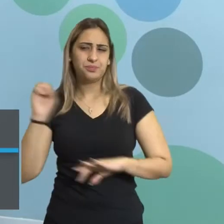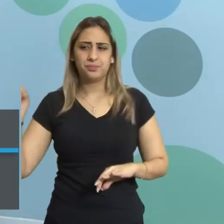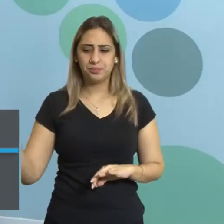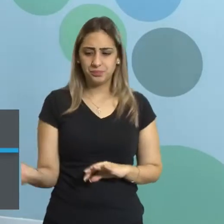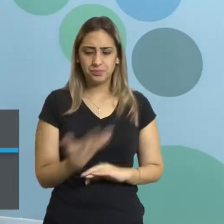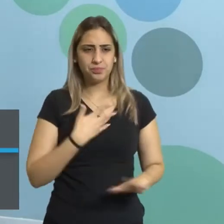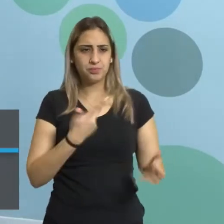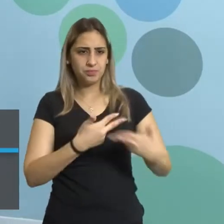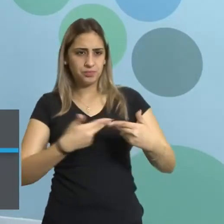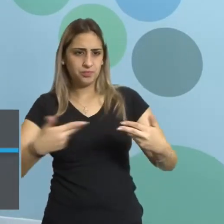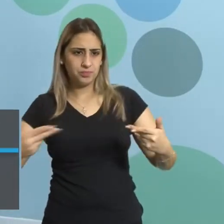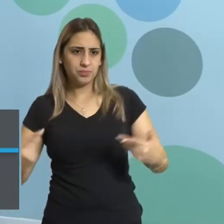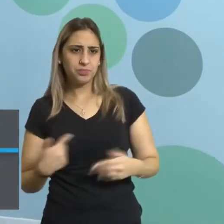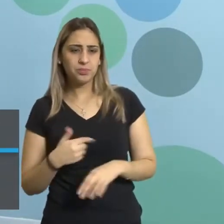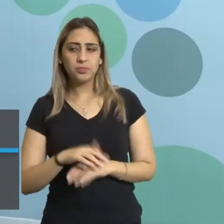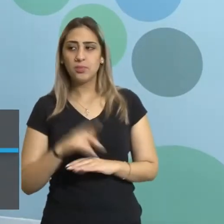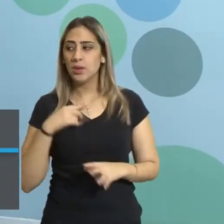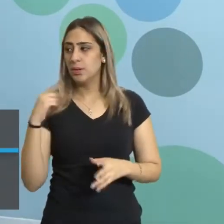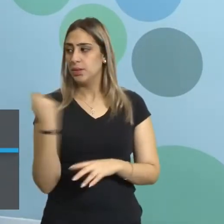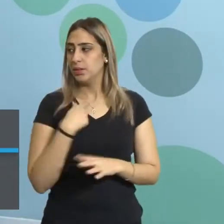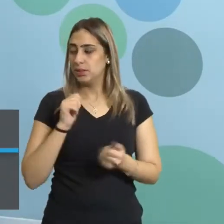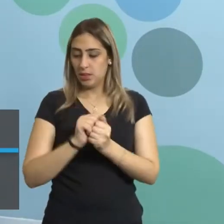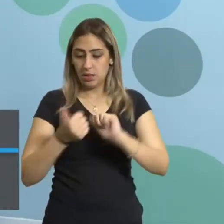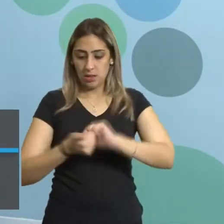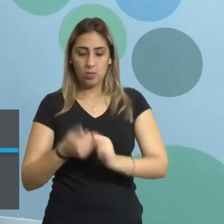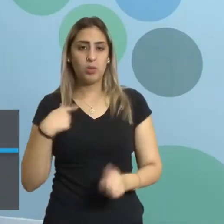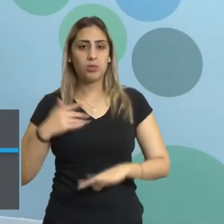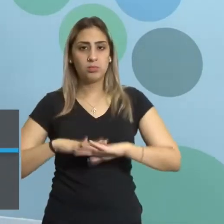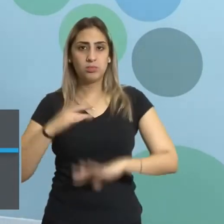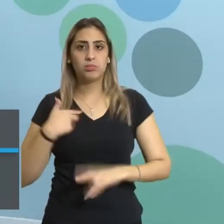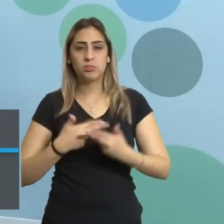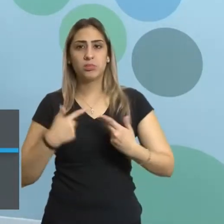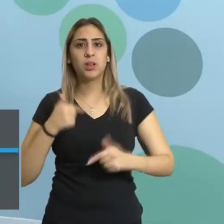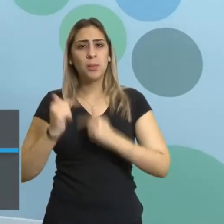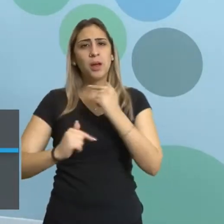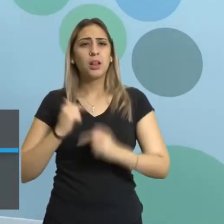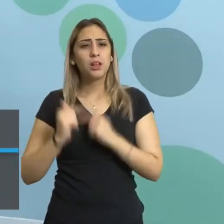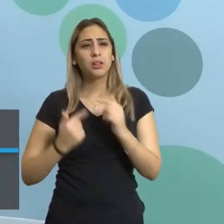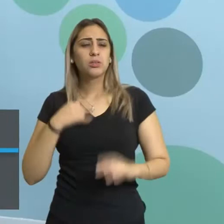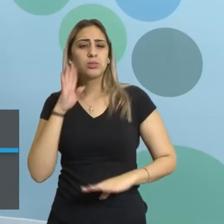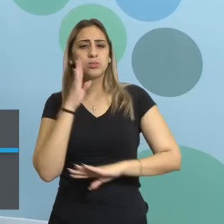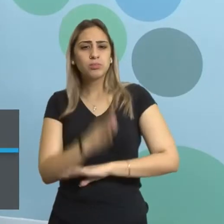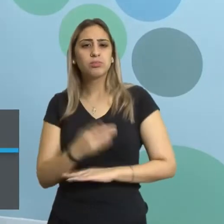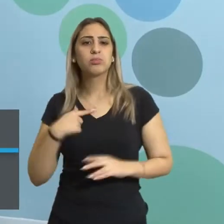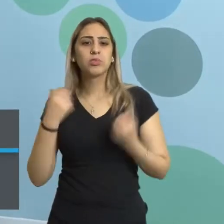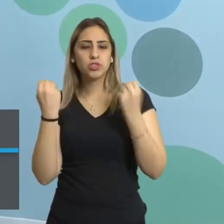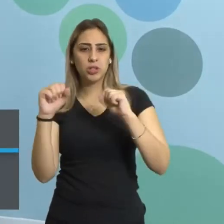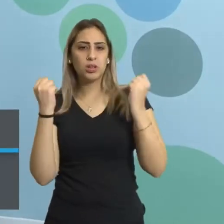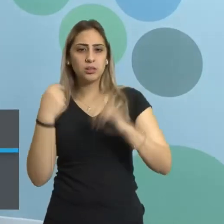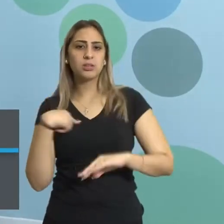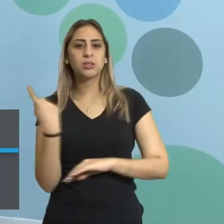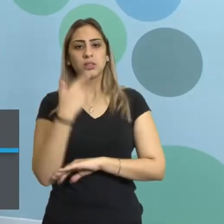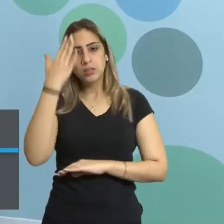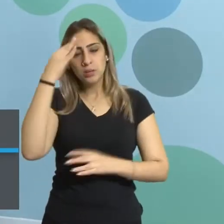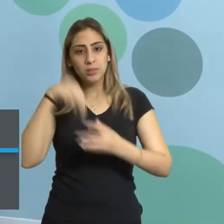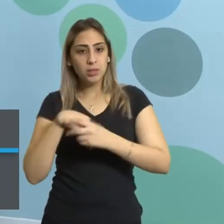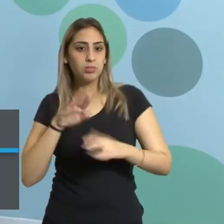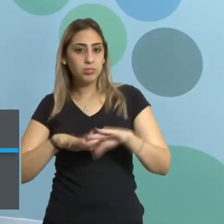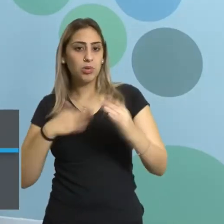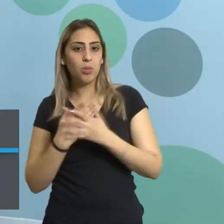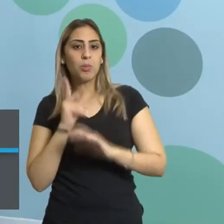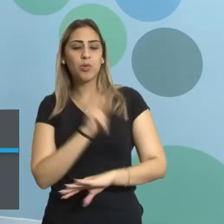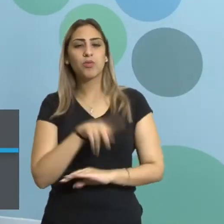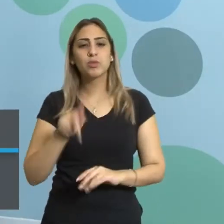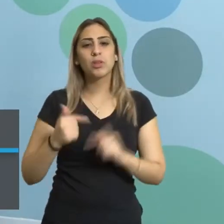novos movimentos e movimentos mas é isso no caso trabalhando aí diretamente a ginástica a gente sabe que nas escolas os professores